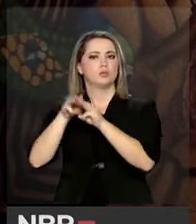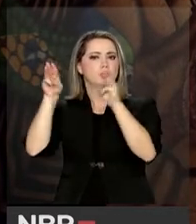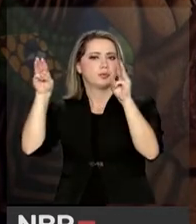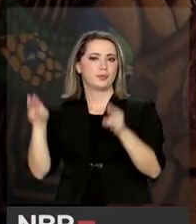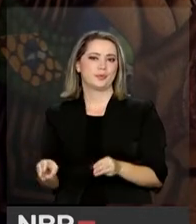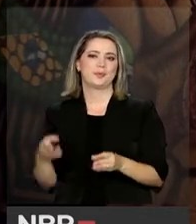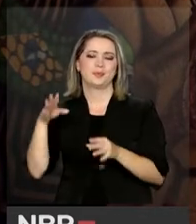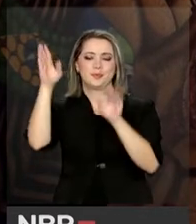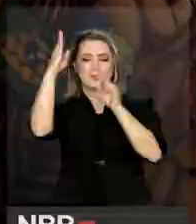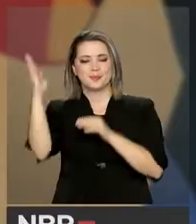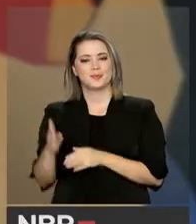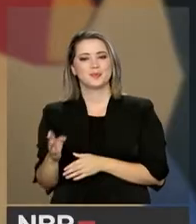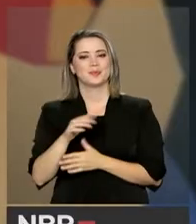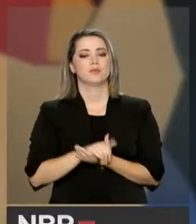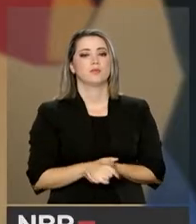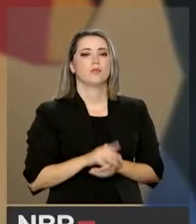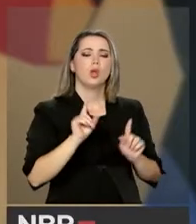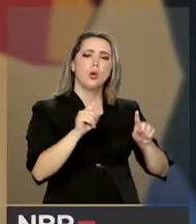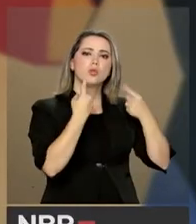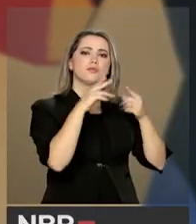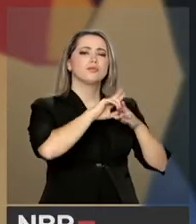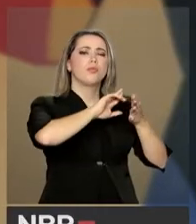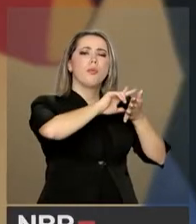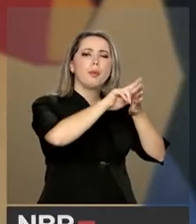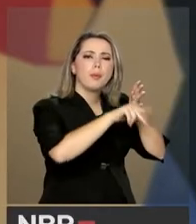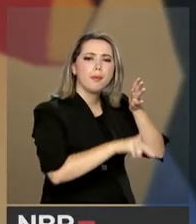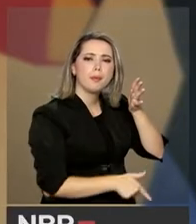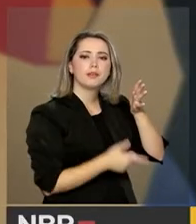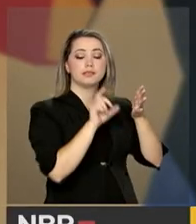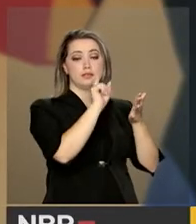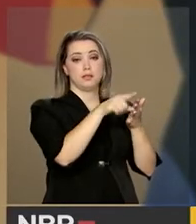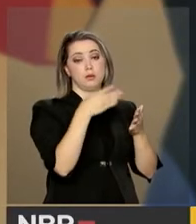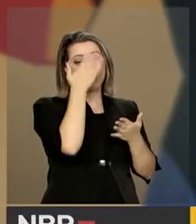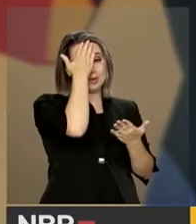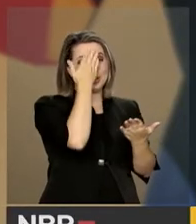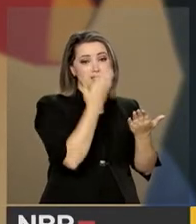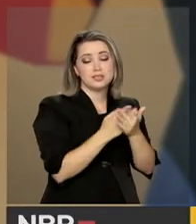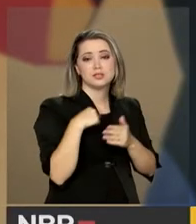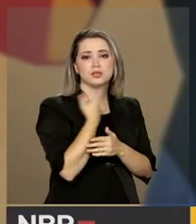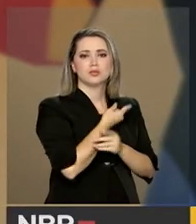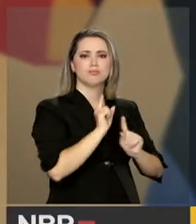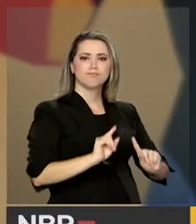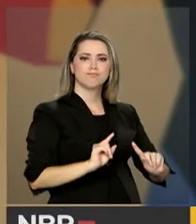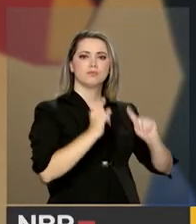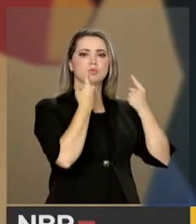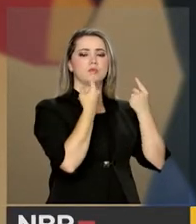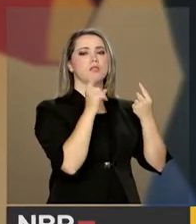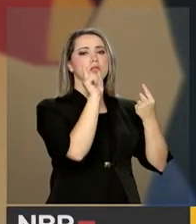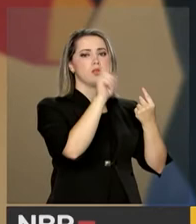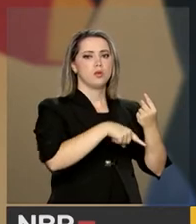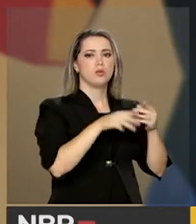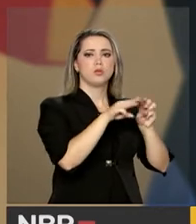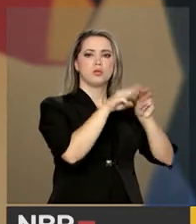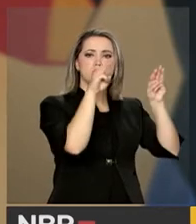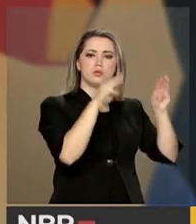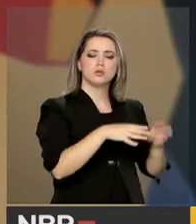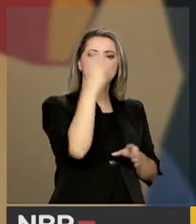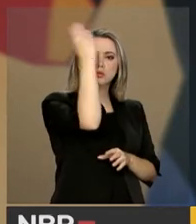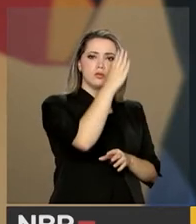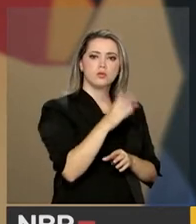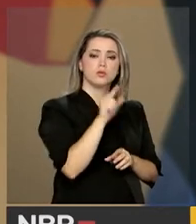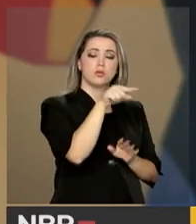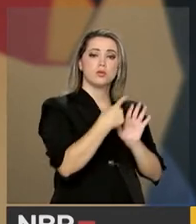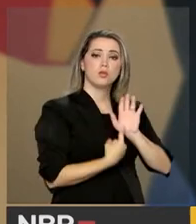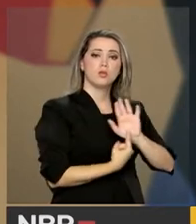aos museus no Brasil. Os desafios são muitos, Ana. Eu acredito que o nosso maior desafio dos museus brasileiros